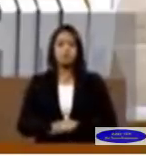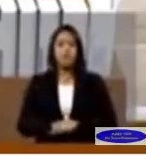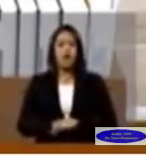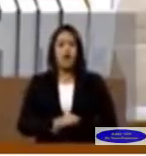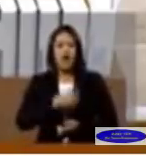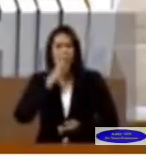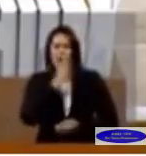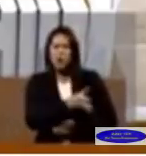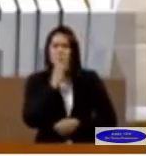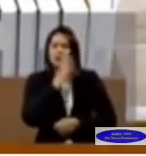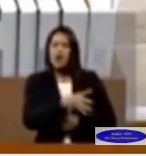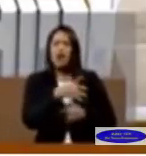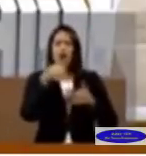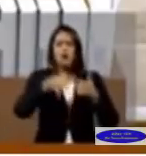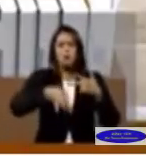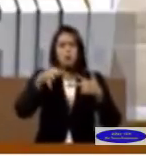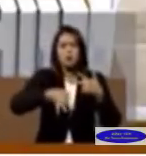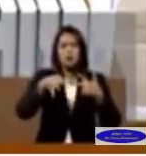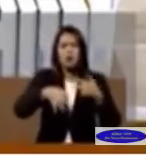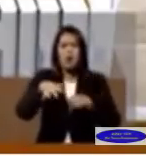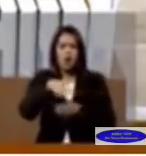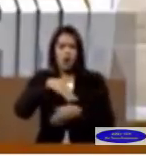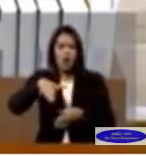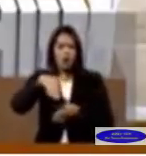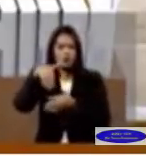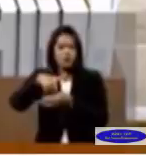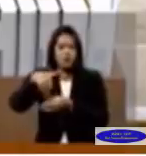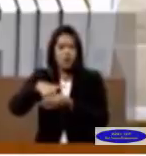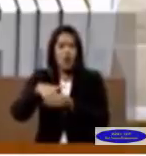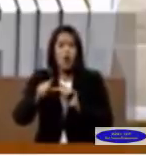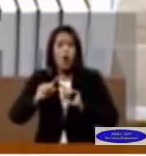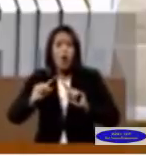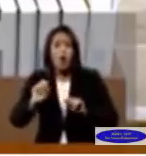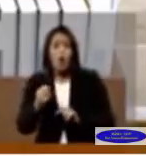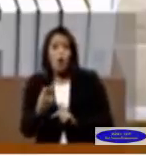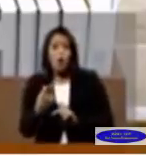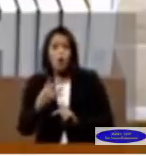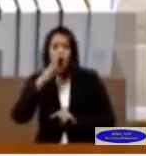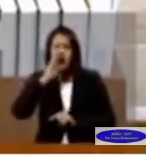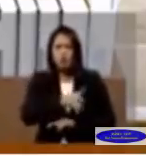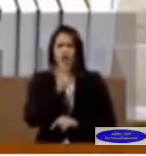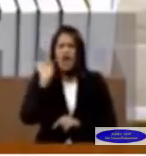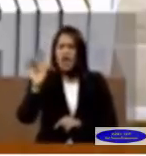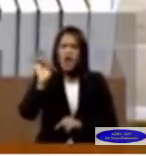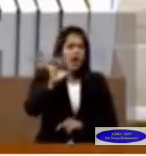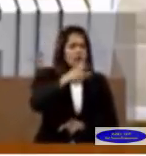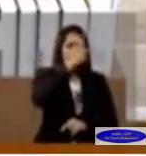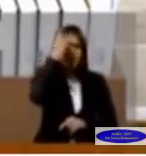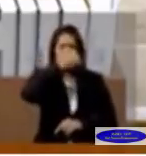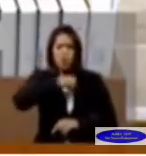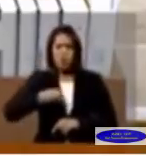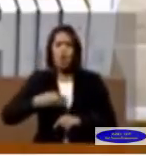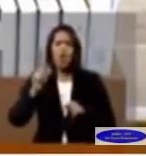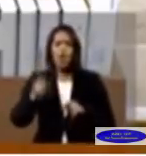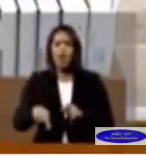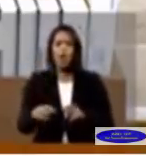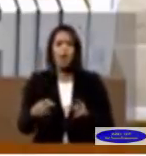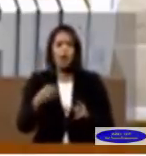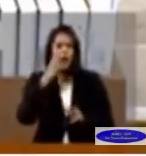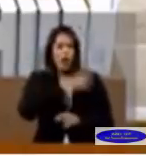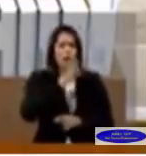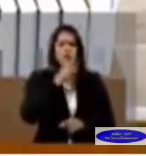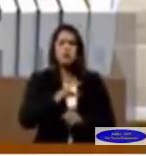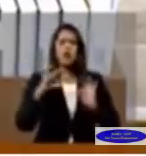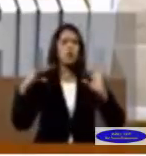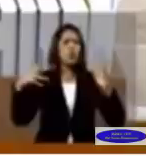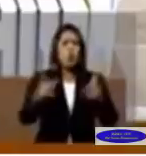Se os ataques que foram colocados na tribuna, com a fé do grau do eminente